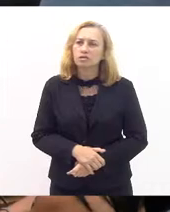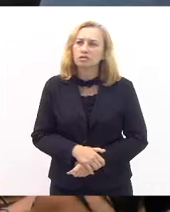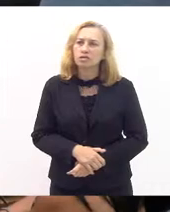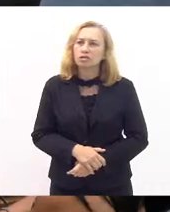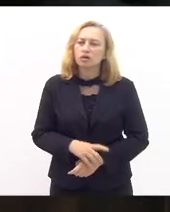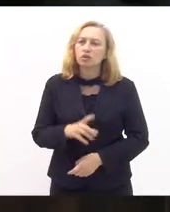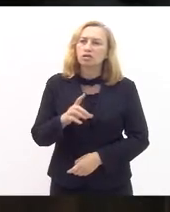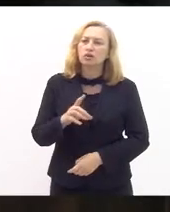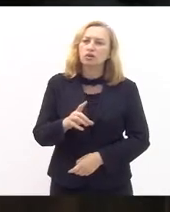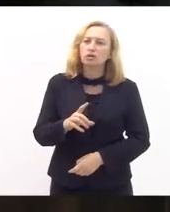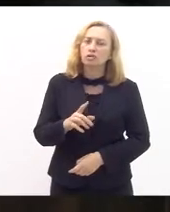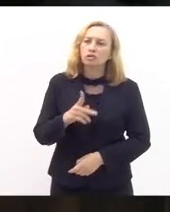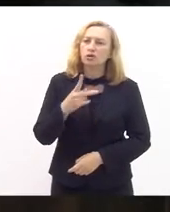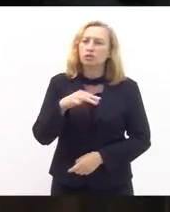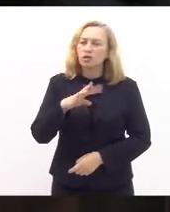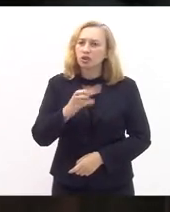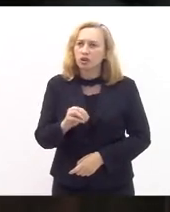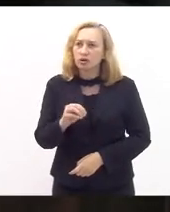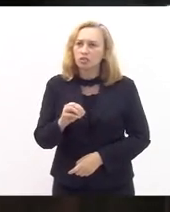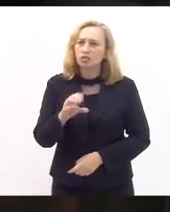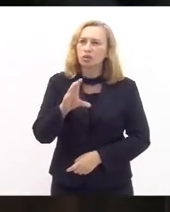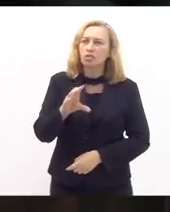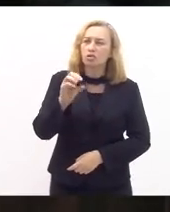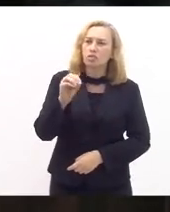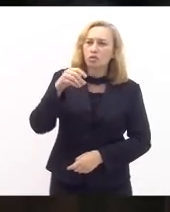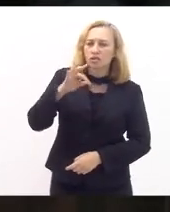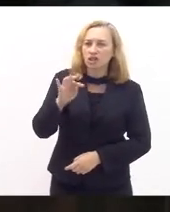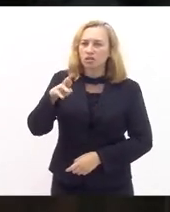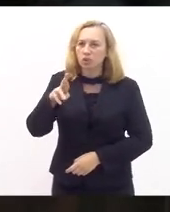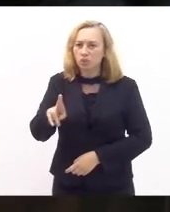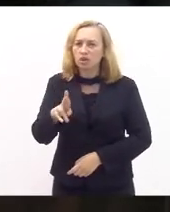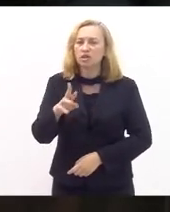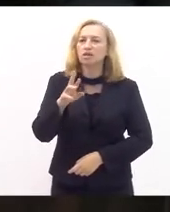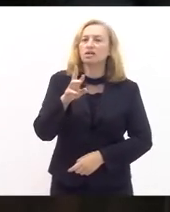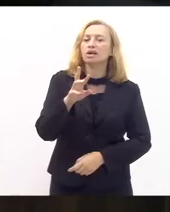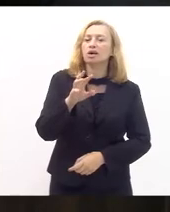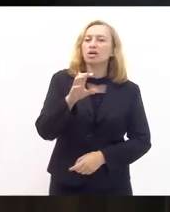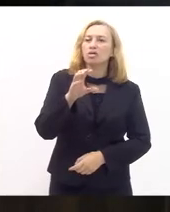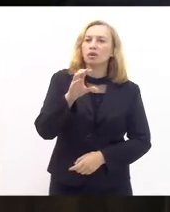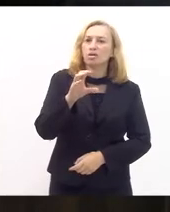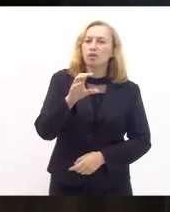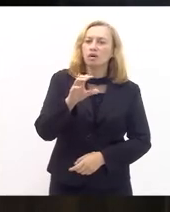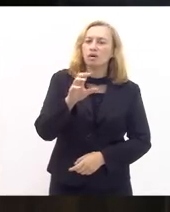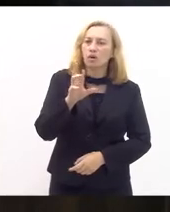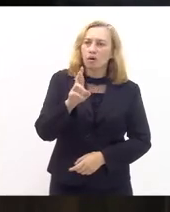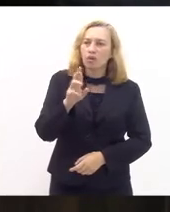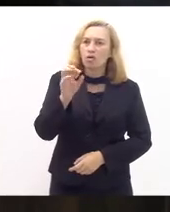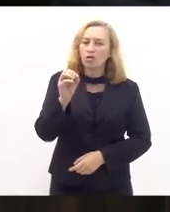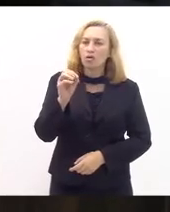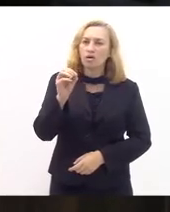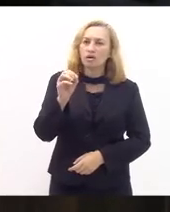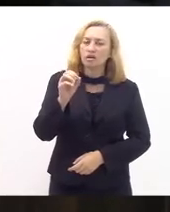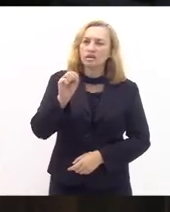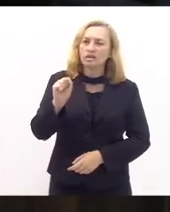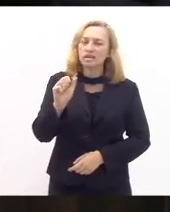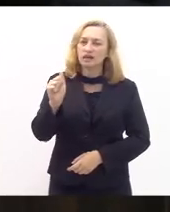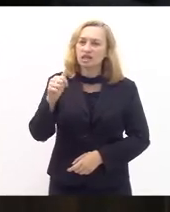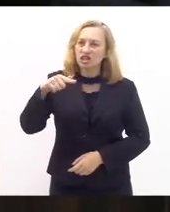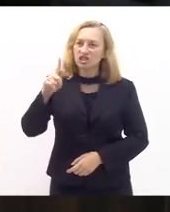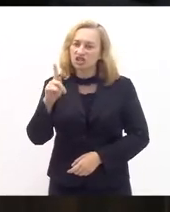Domingues Epinho, os contadores, a Rosângela Dias, auditora do Estado da Controladoria